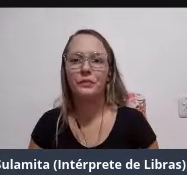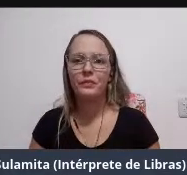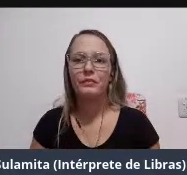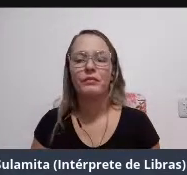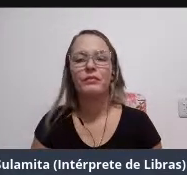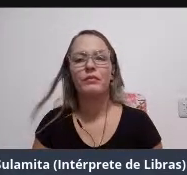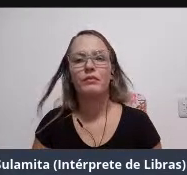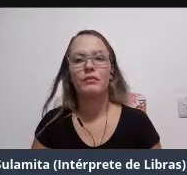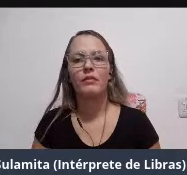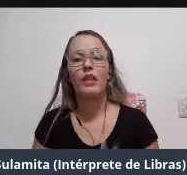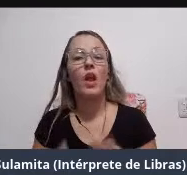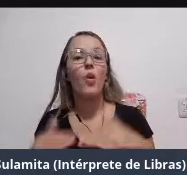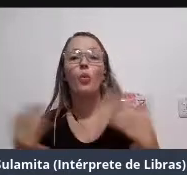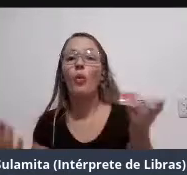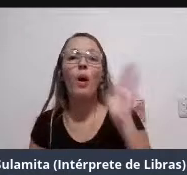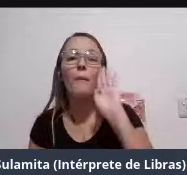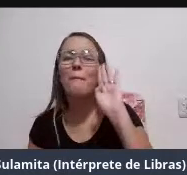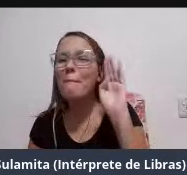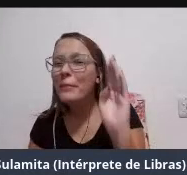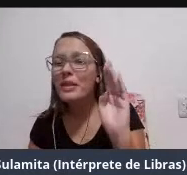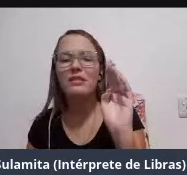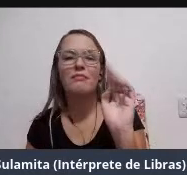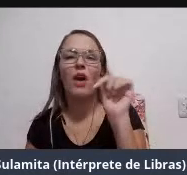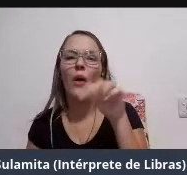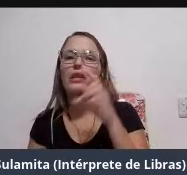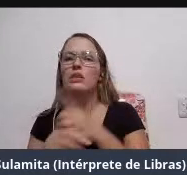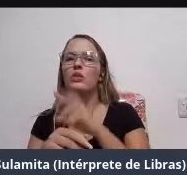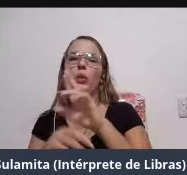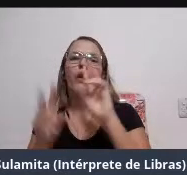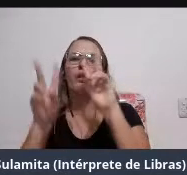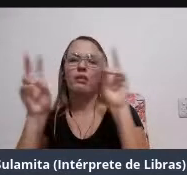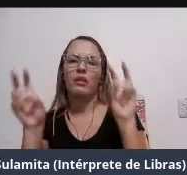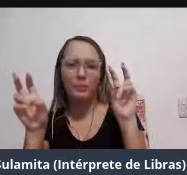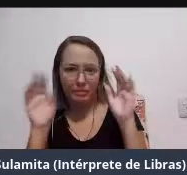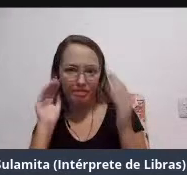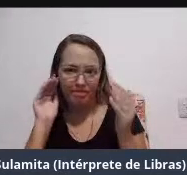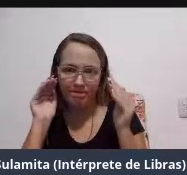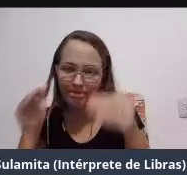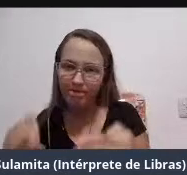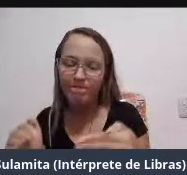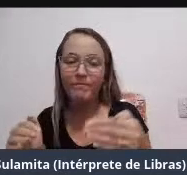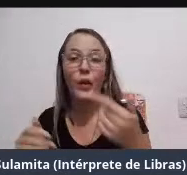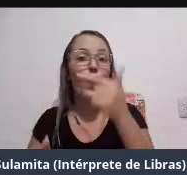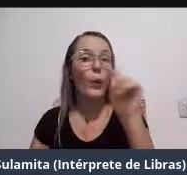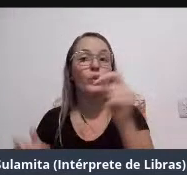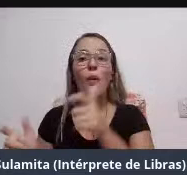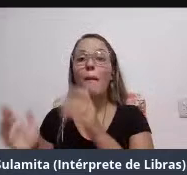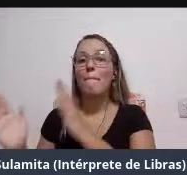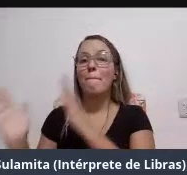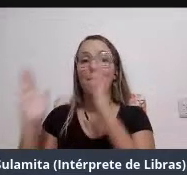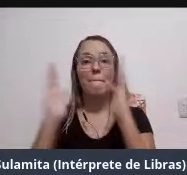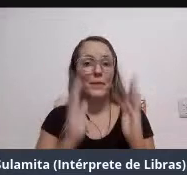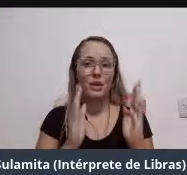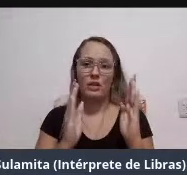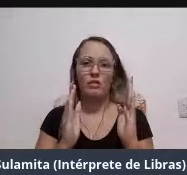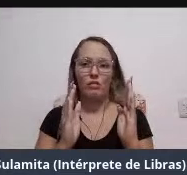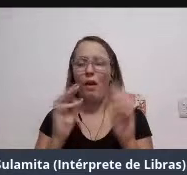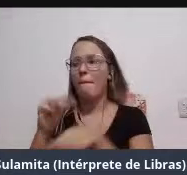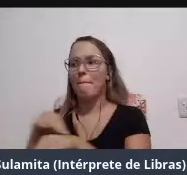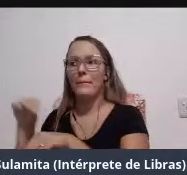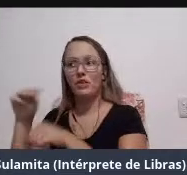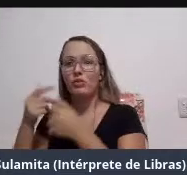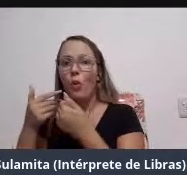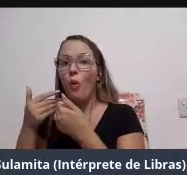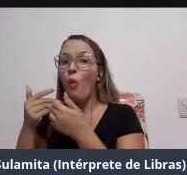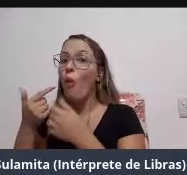quais são as principais questões do doutorado, né? O doutorado é outro período em relação ao mestrado, né? A novidade